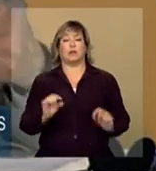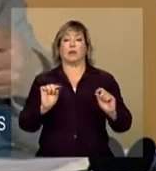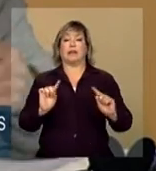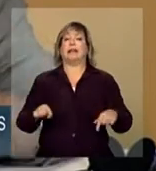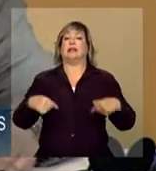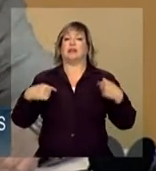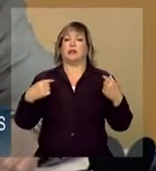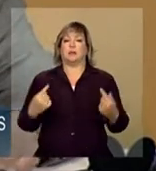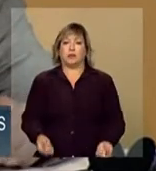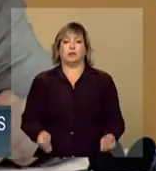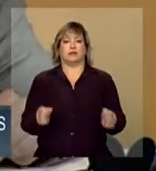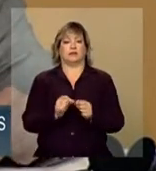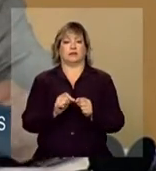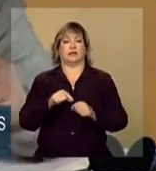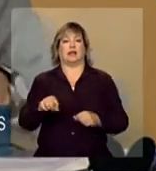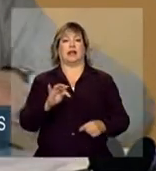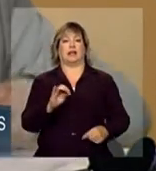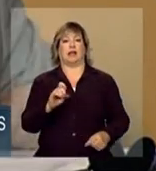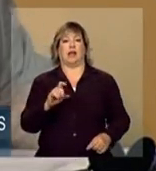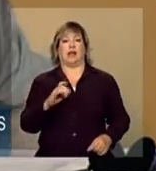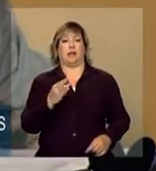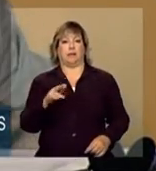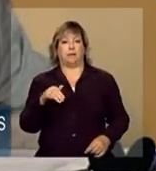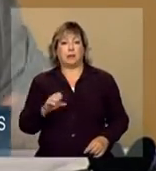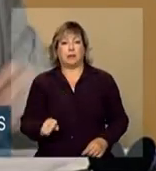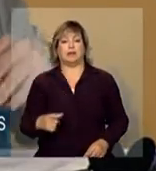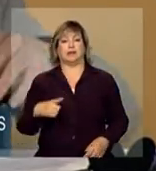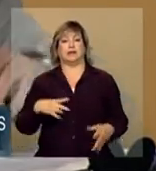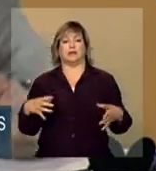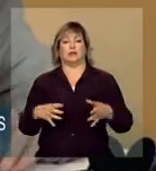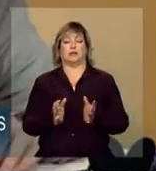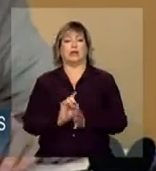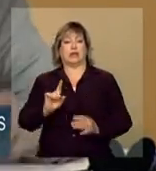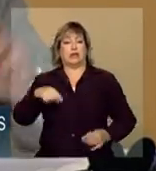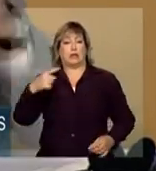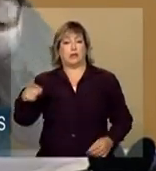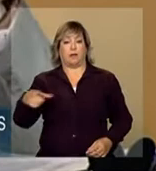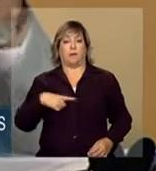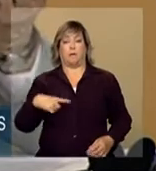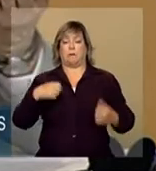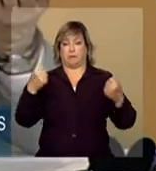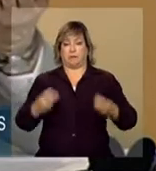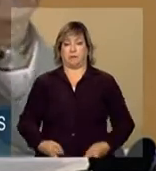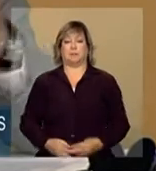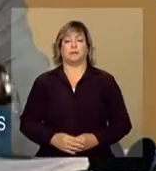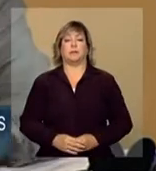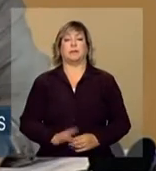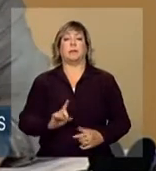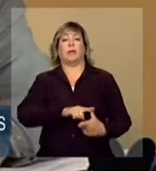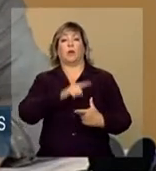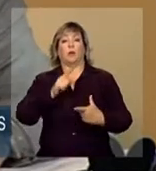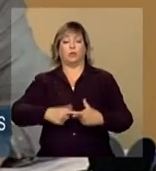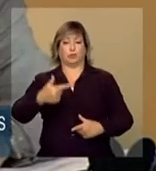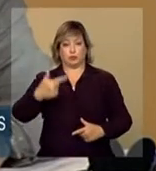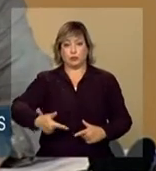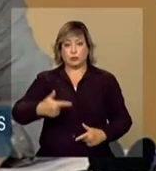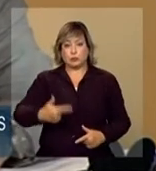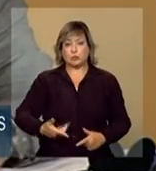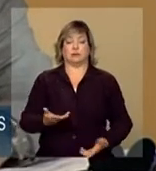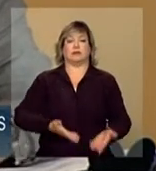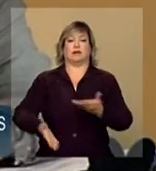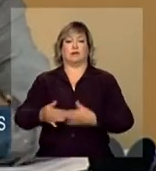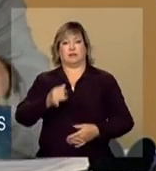prestado diretamente pela Telebrás, o nosso presidente Caio Bonilha depois pode entrar no detalhe. O segundo serviço, digamos assim,